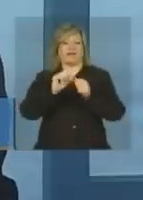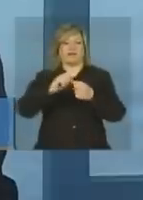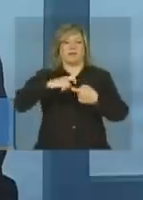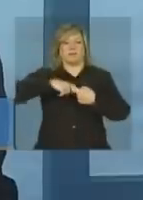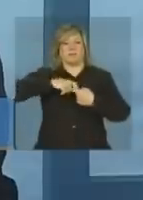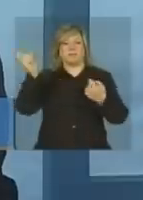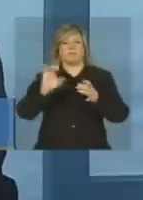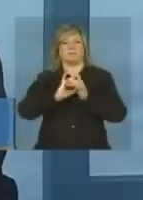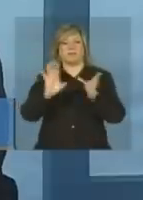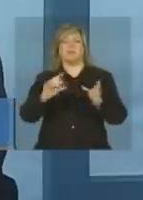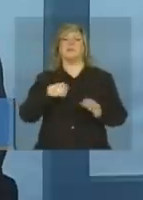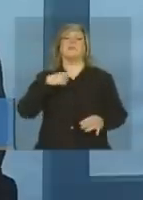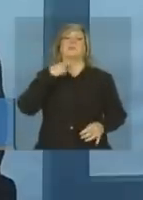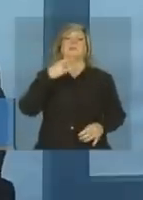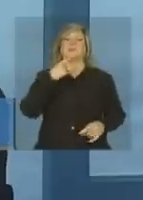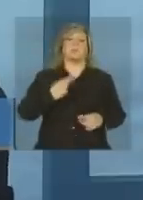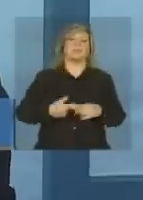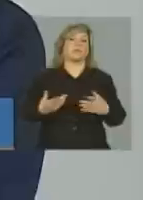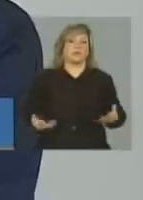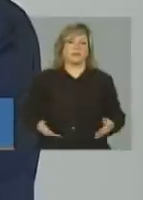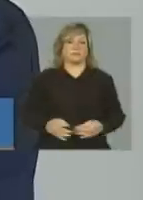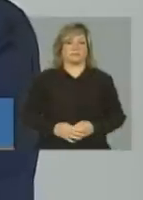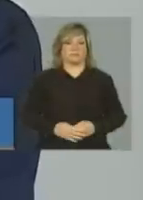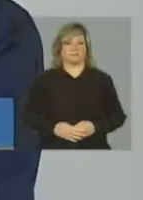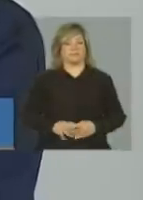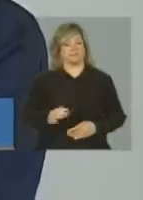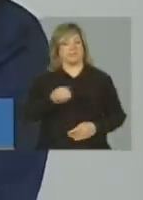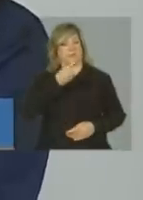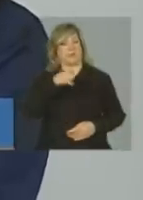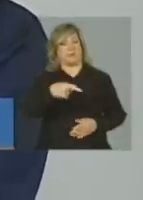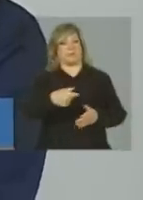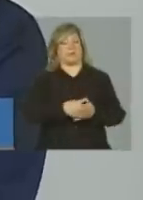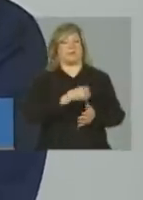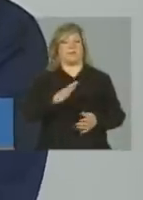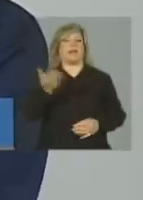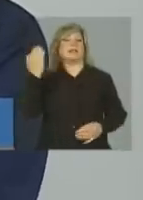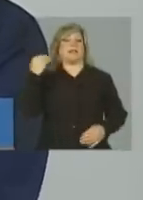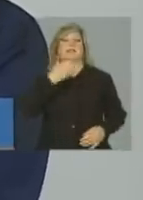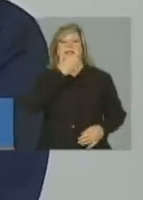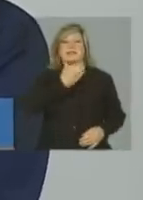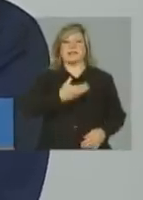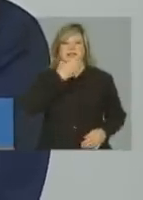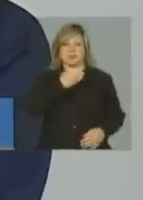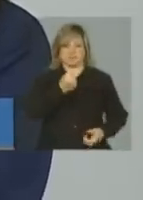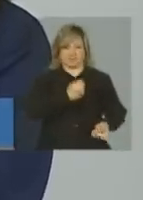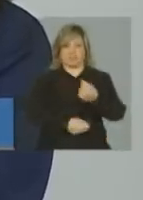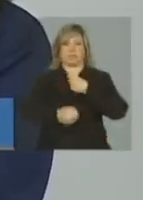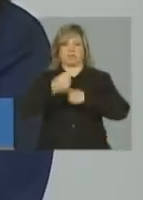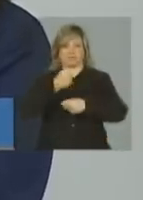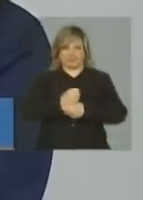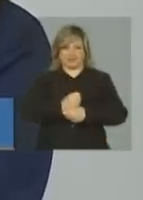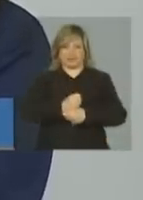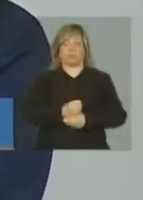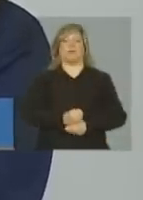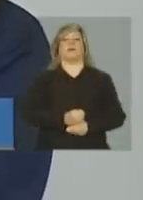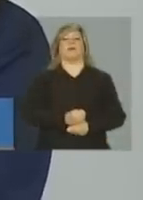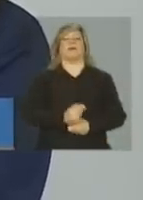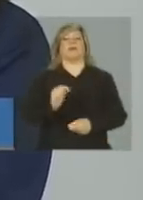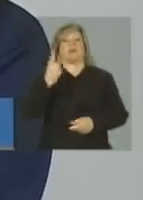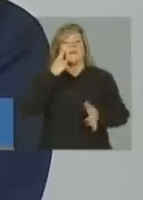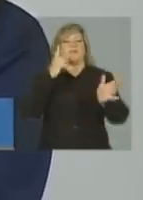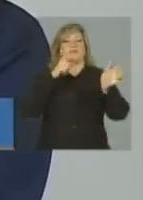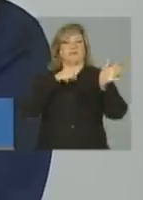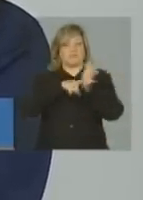desbloqueio e não consegui. Por quê? Muito boa pergunta. Desde dezembro de 2010, a fiscalização